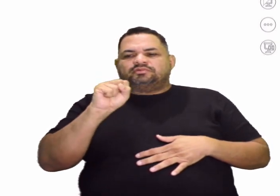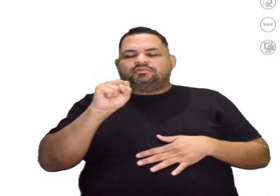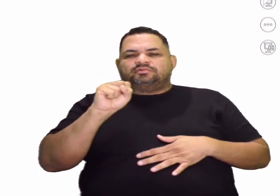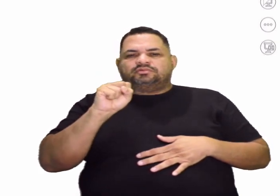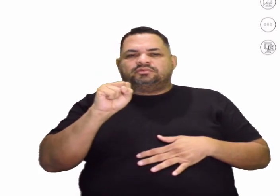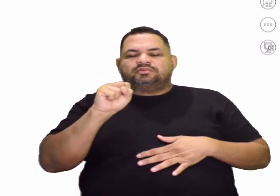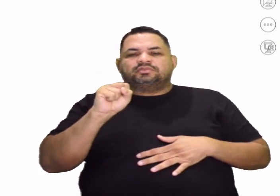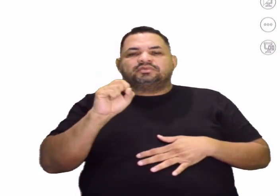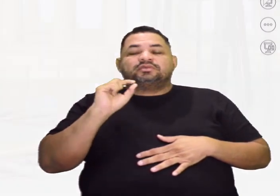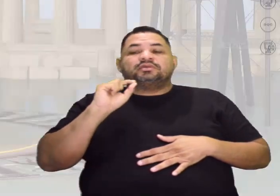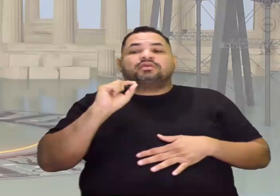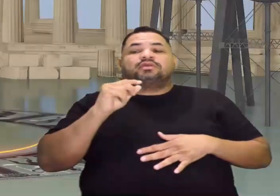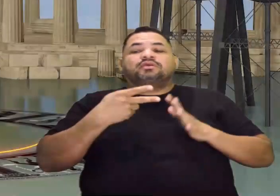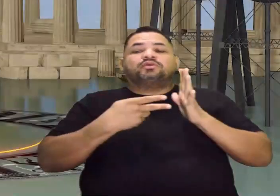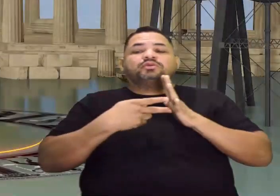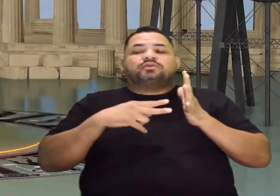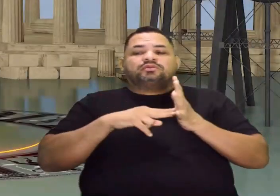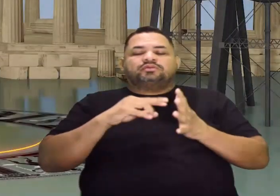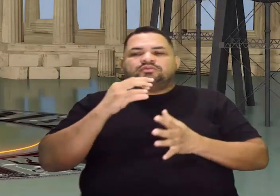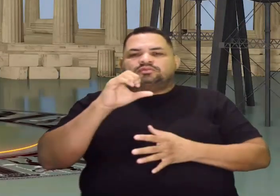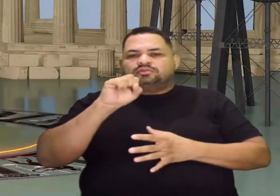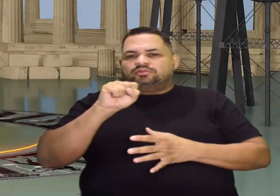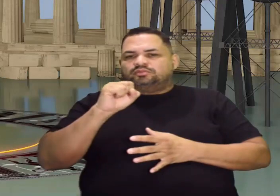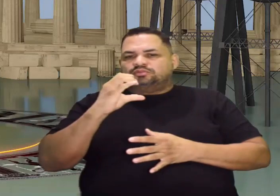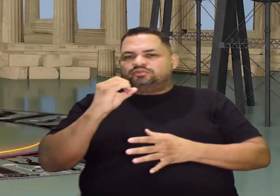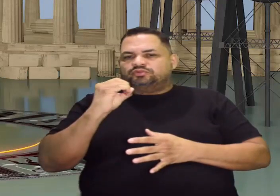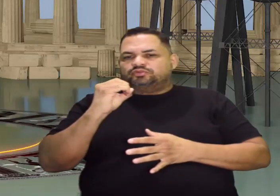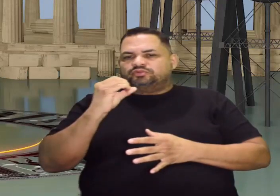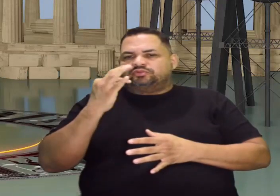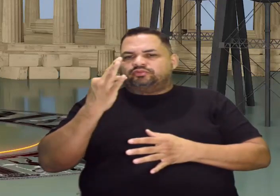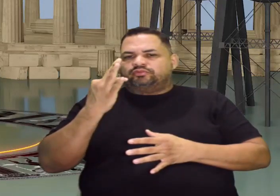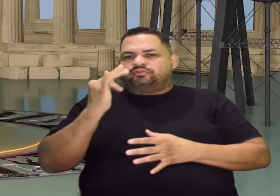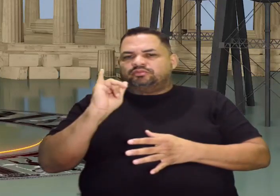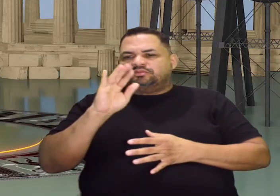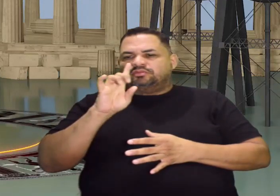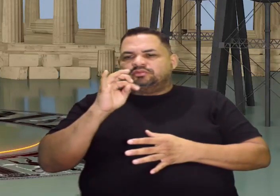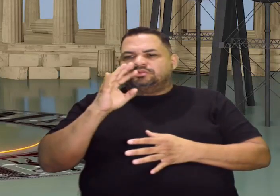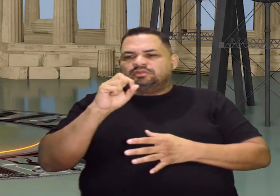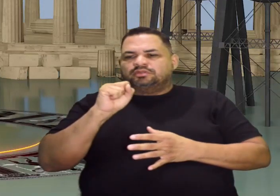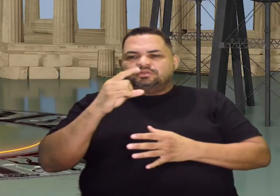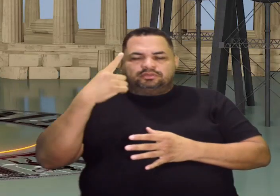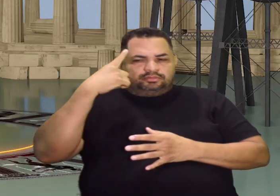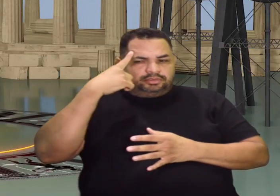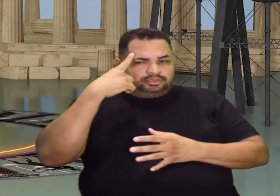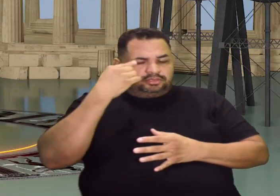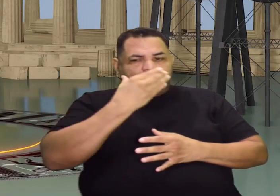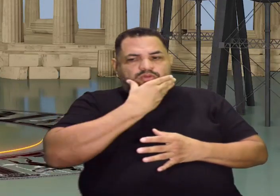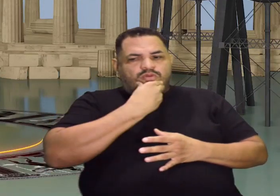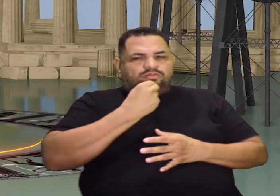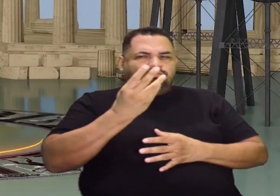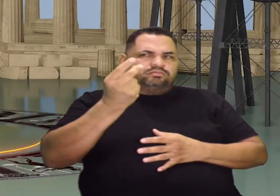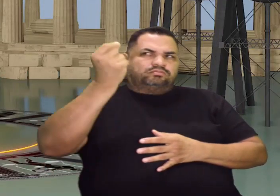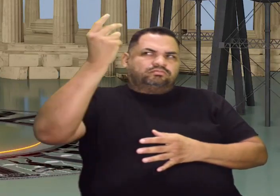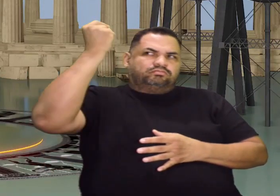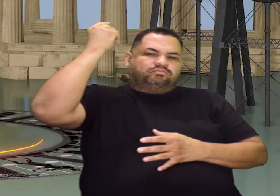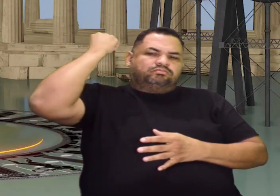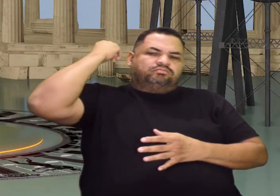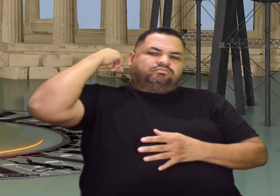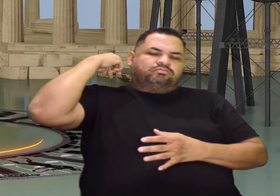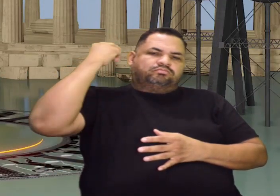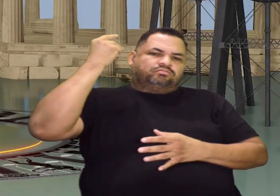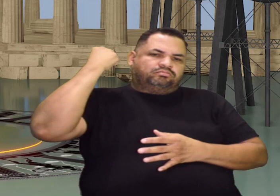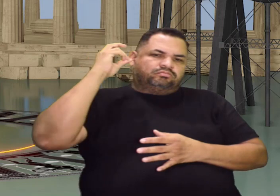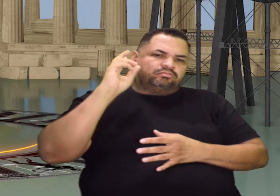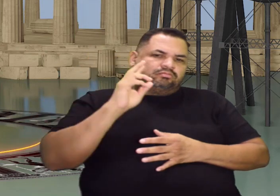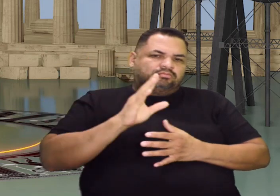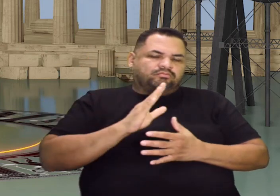é o sofista? Vamos lá, o que é o sofista? É aqueles pensadores, né, lá da antiguidade. Nós vimos